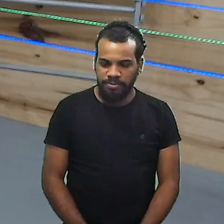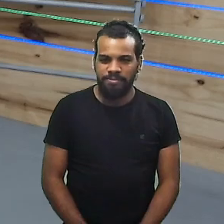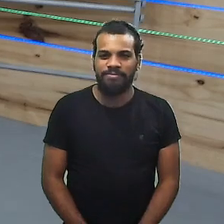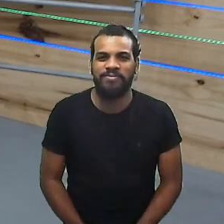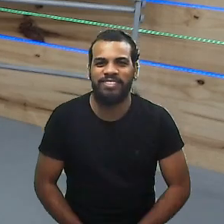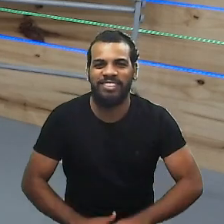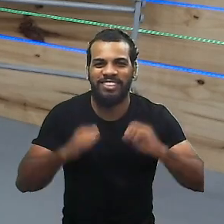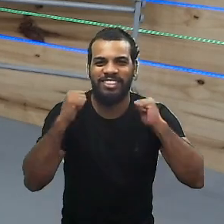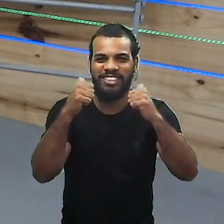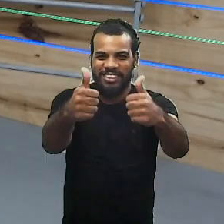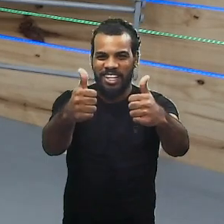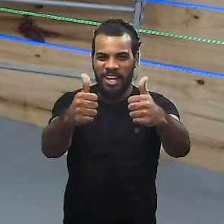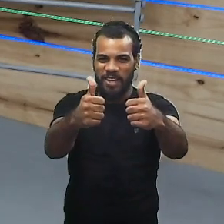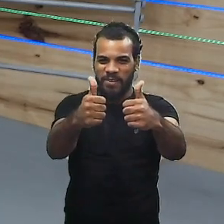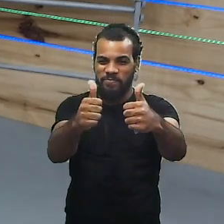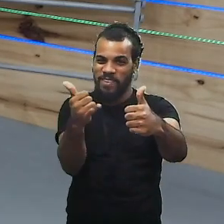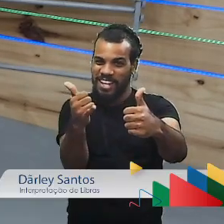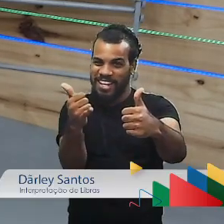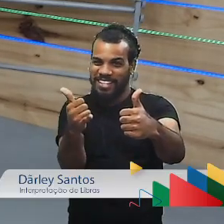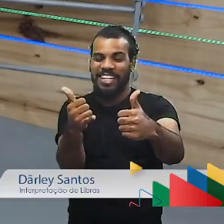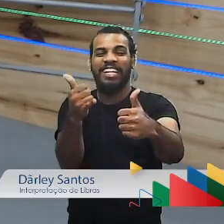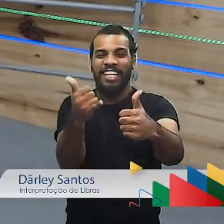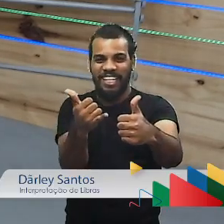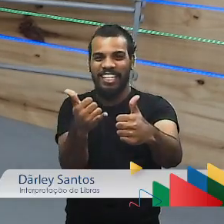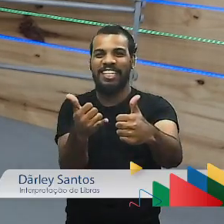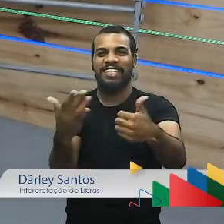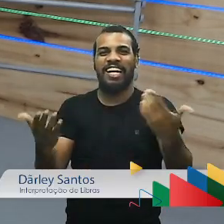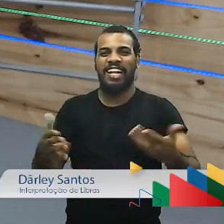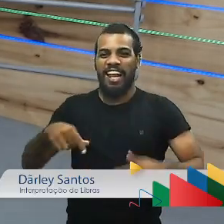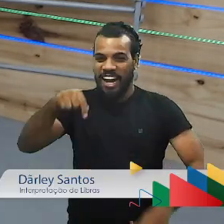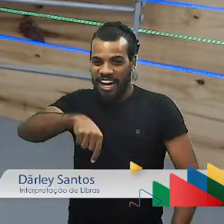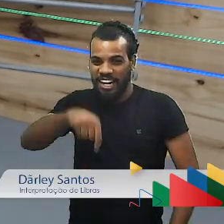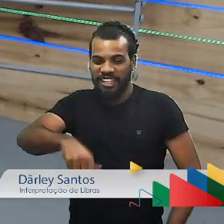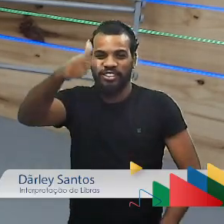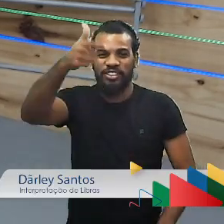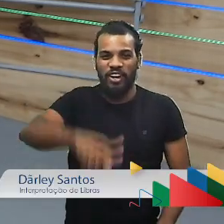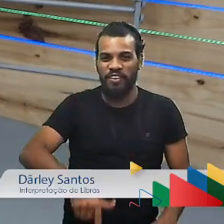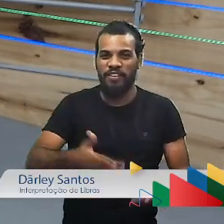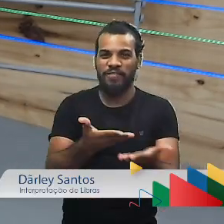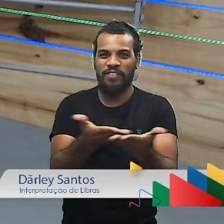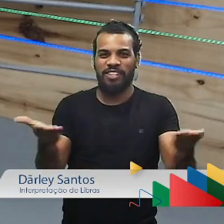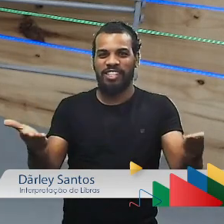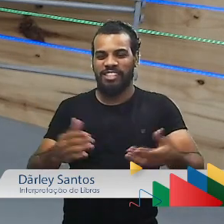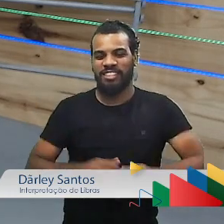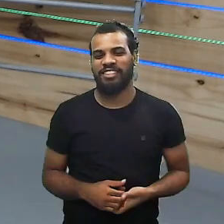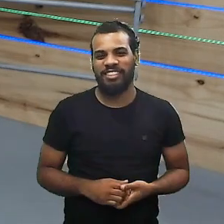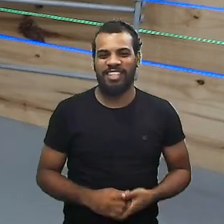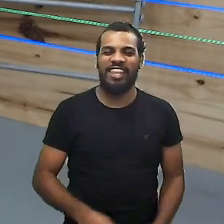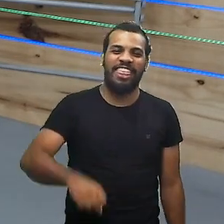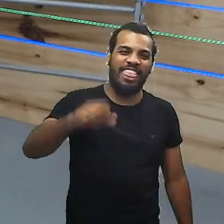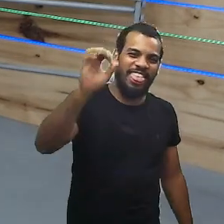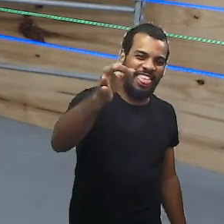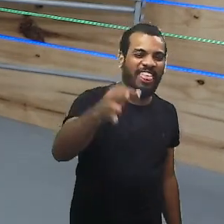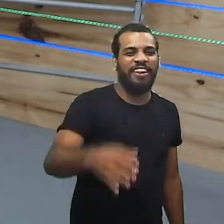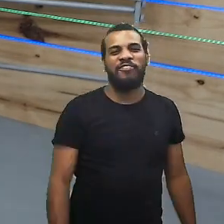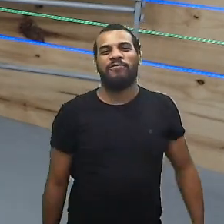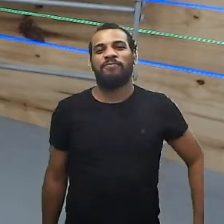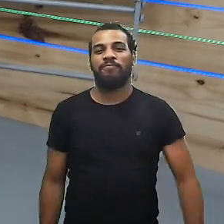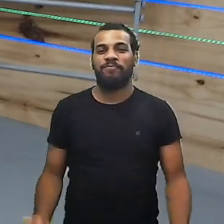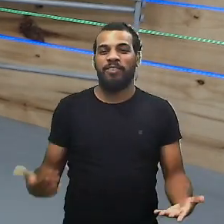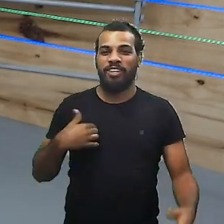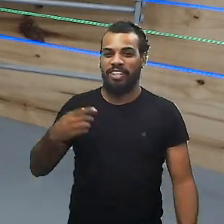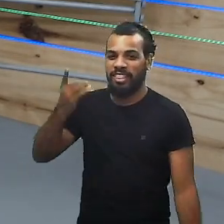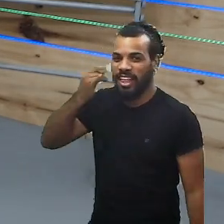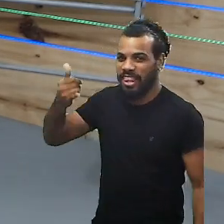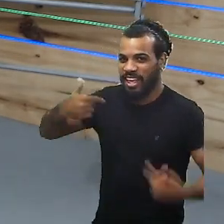Fala galera, beleza? Tio Valtinho na área mais uma vez aqui com vocês. E hoje aqui com a parceria do meu